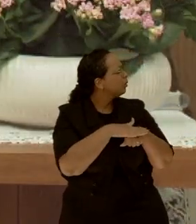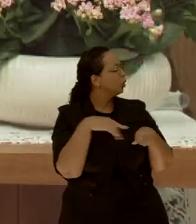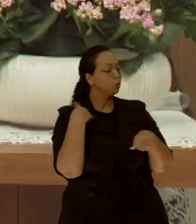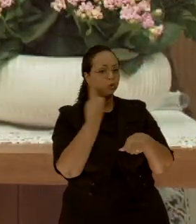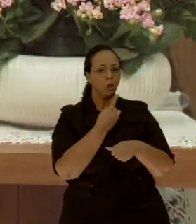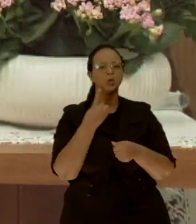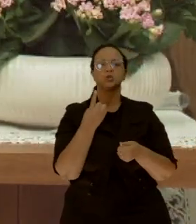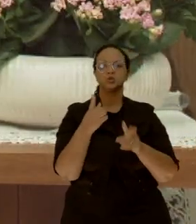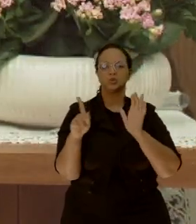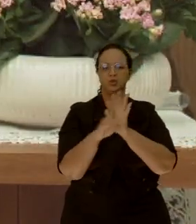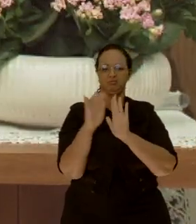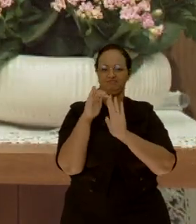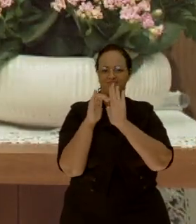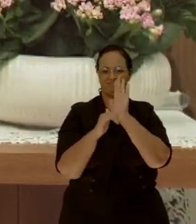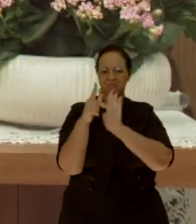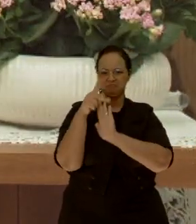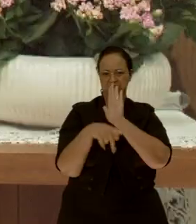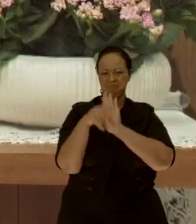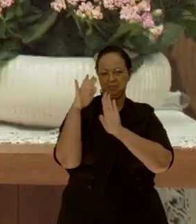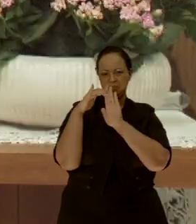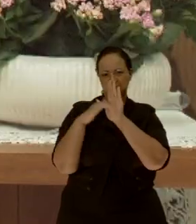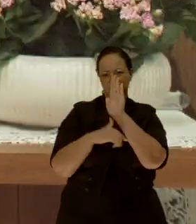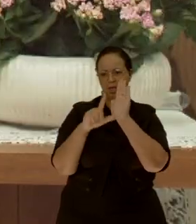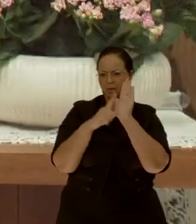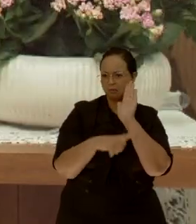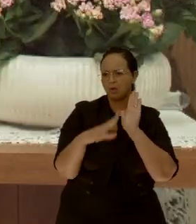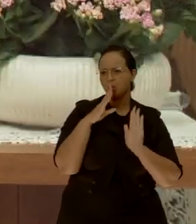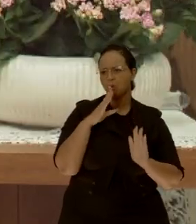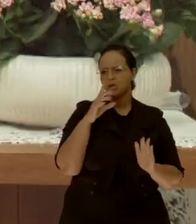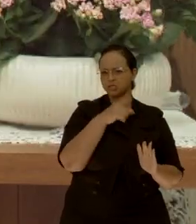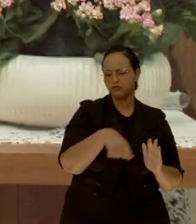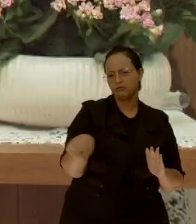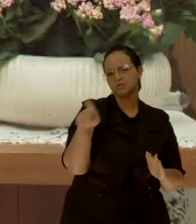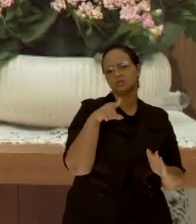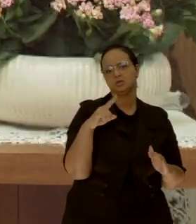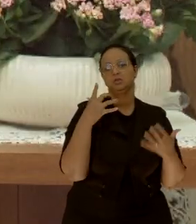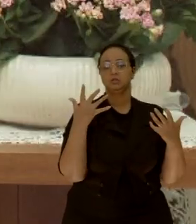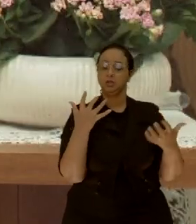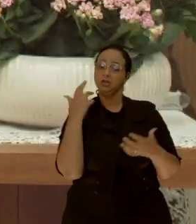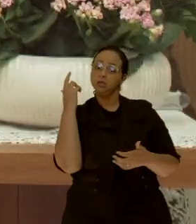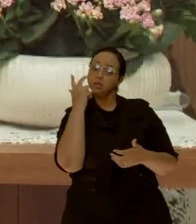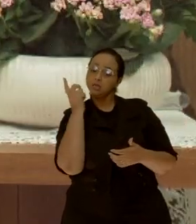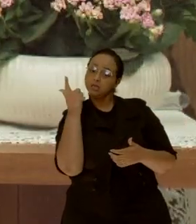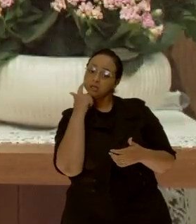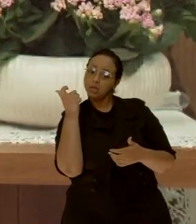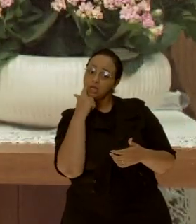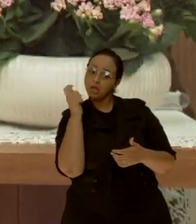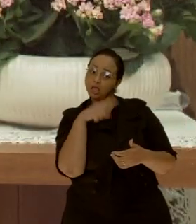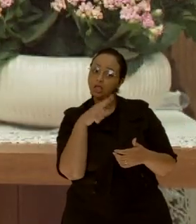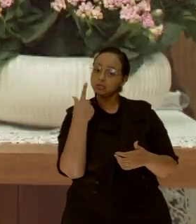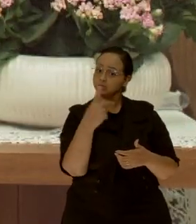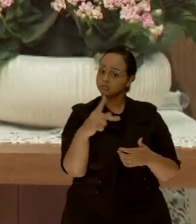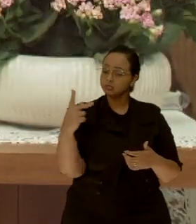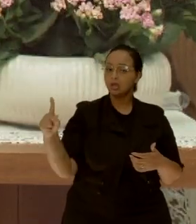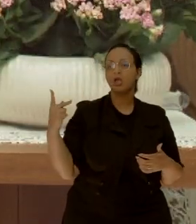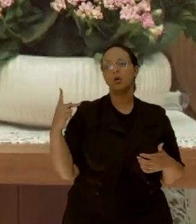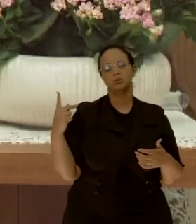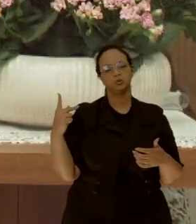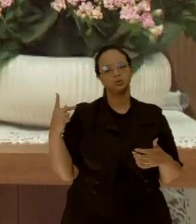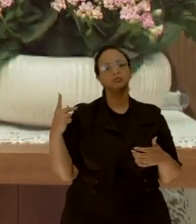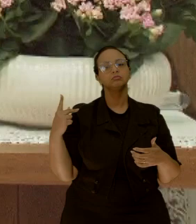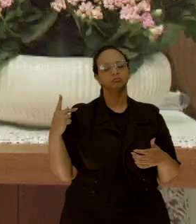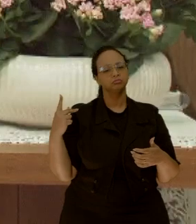redatores, para eles conhecerem vocês. Nós temos interesse no programa de vocês.